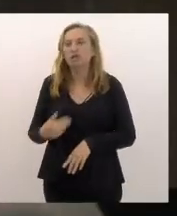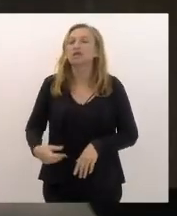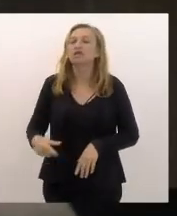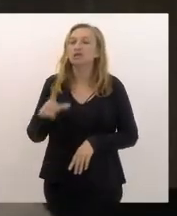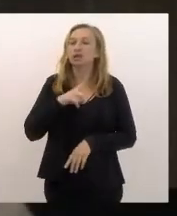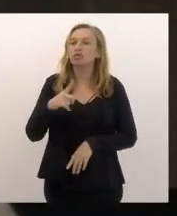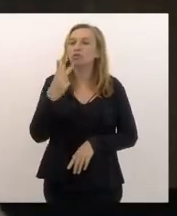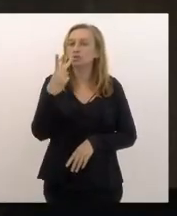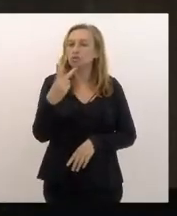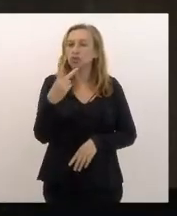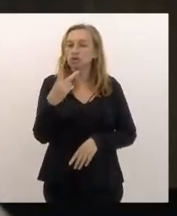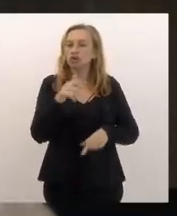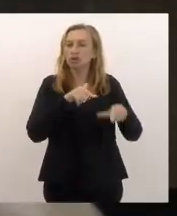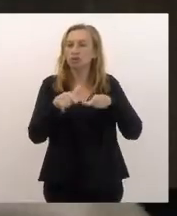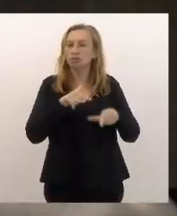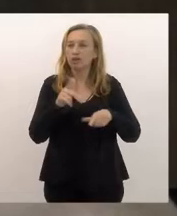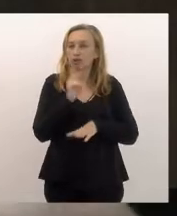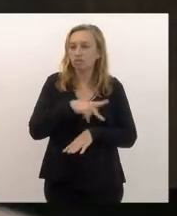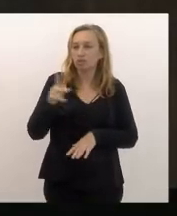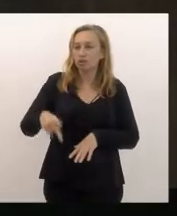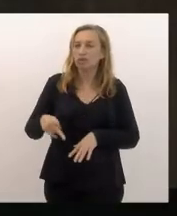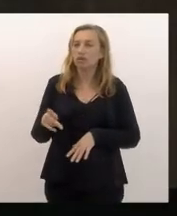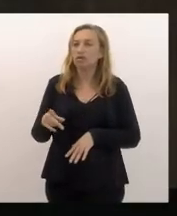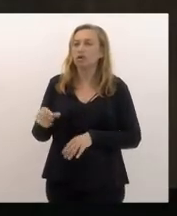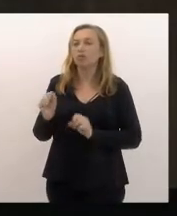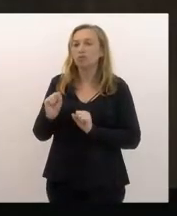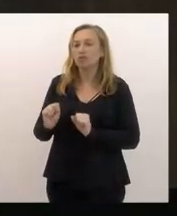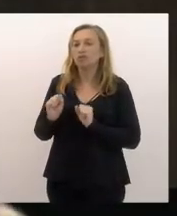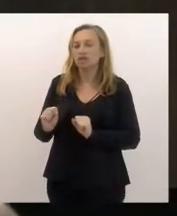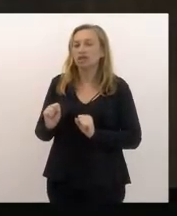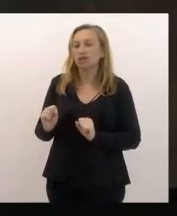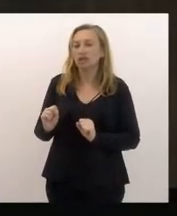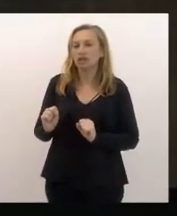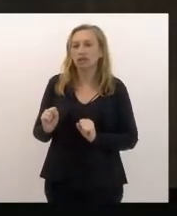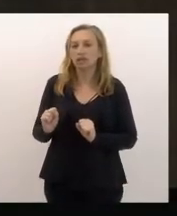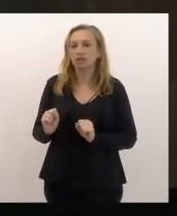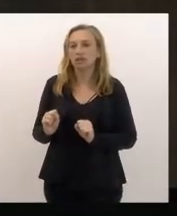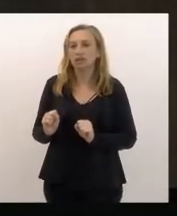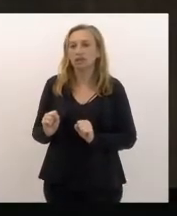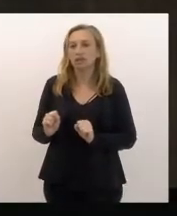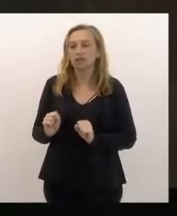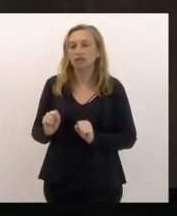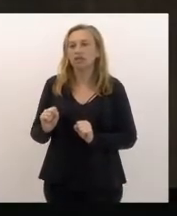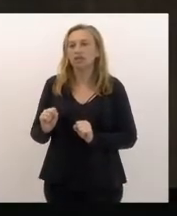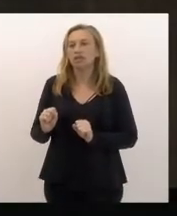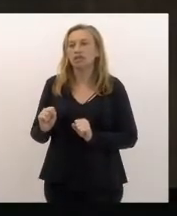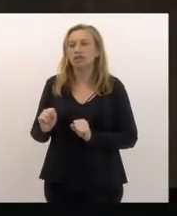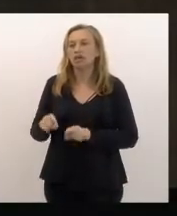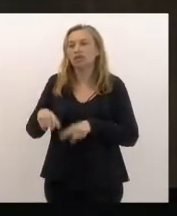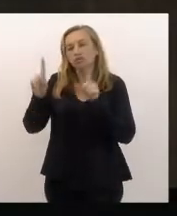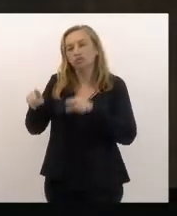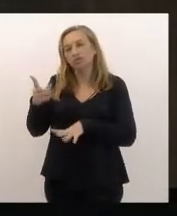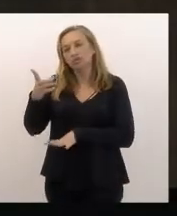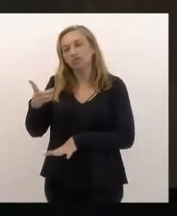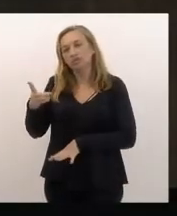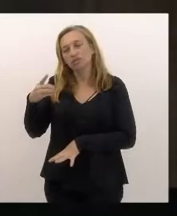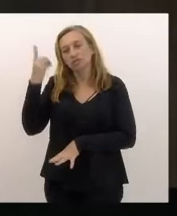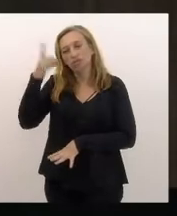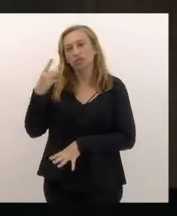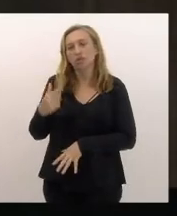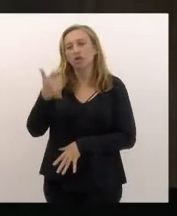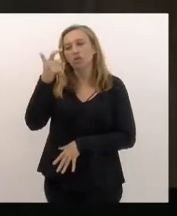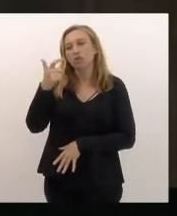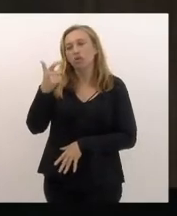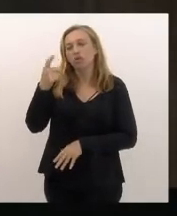matrículas de professor, para poder exercer o cargo de a função de deputado. Os servidores